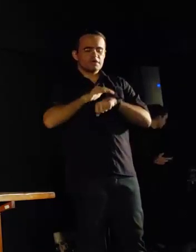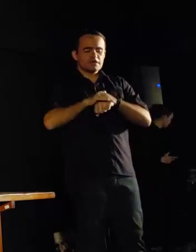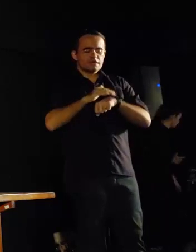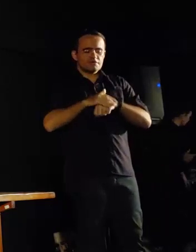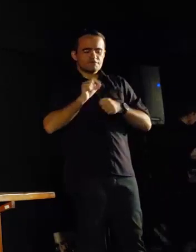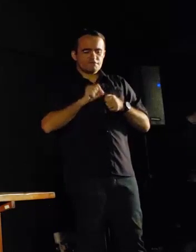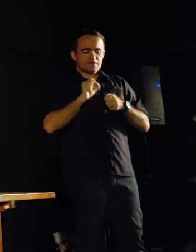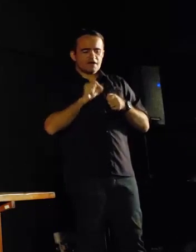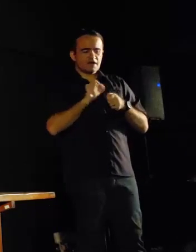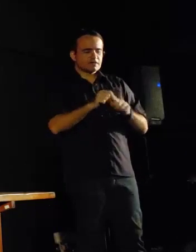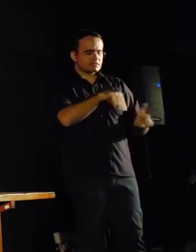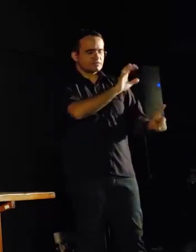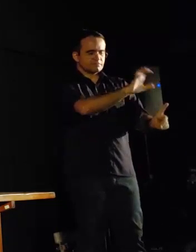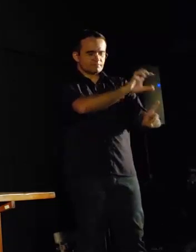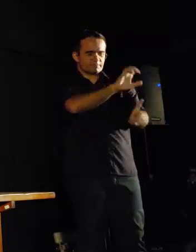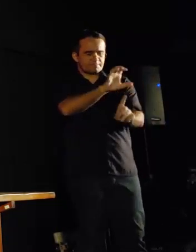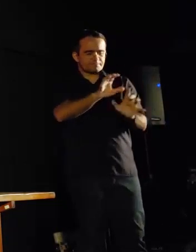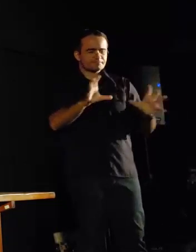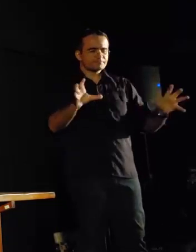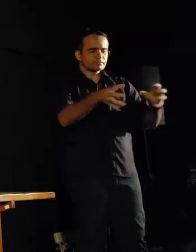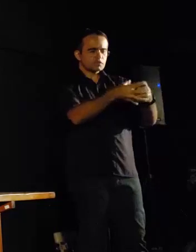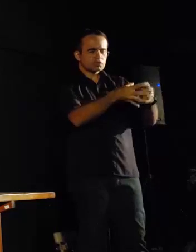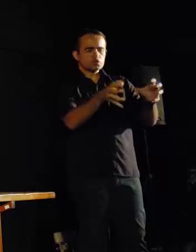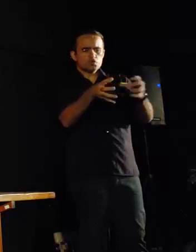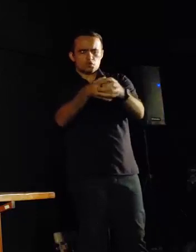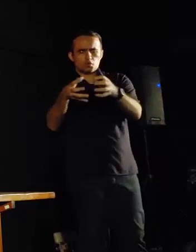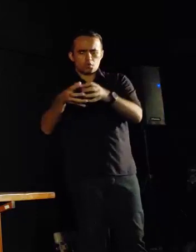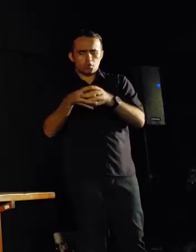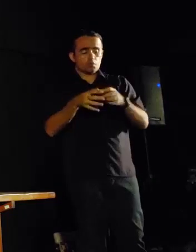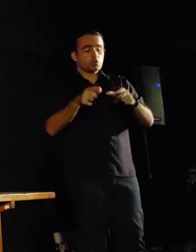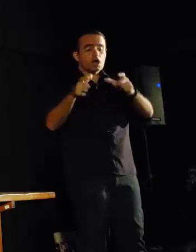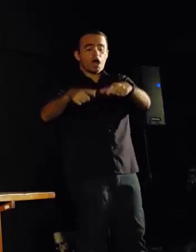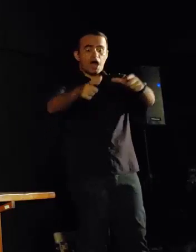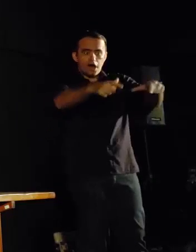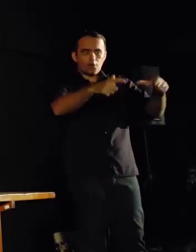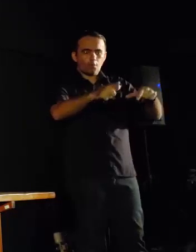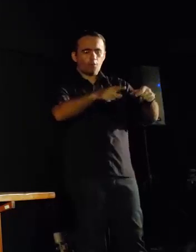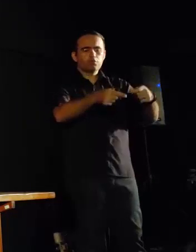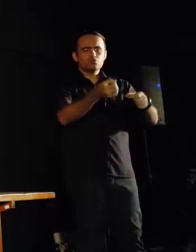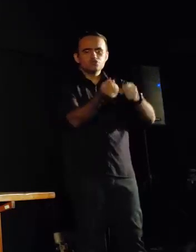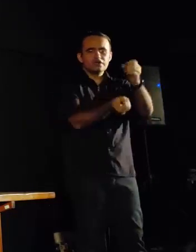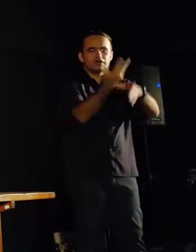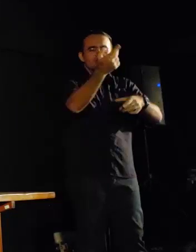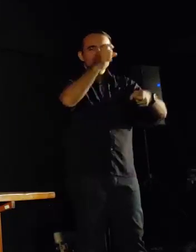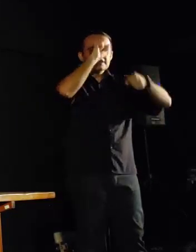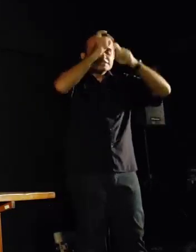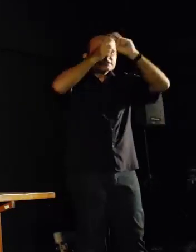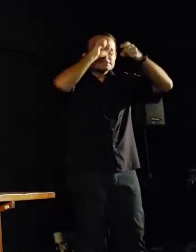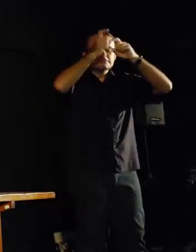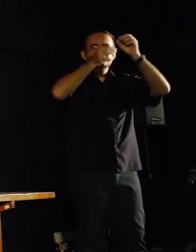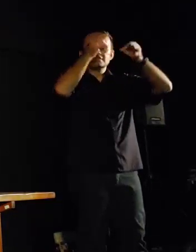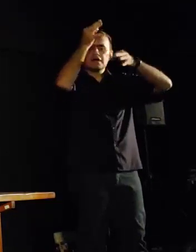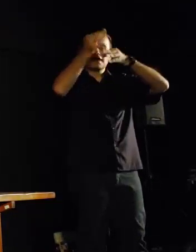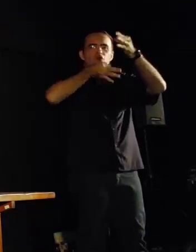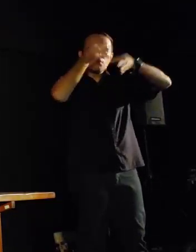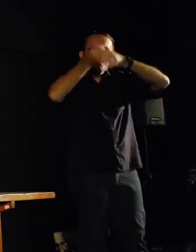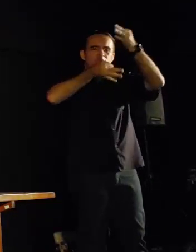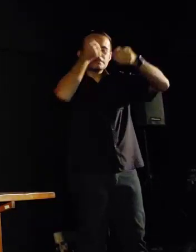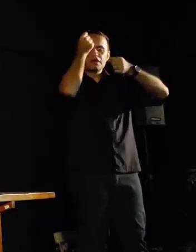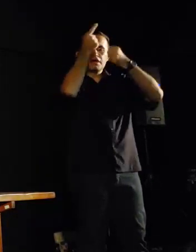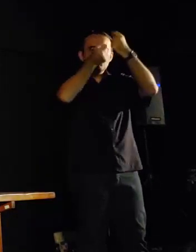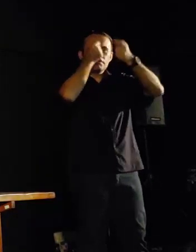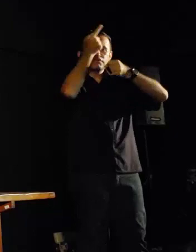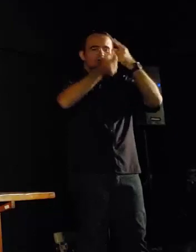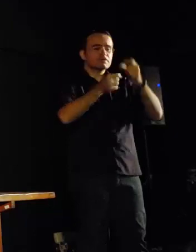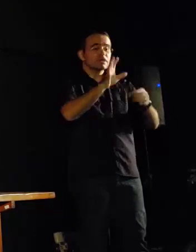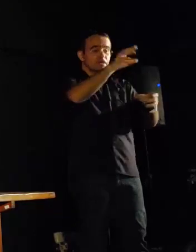os setores de produção de saber, de conhecimento, viram setores de desenvolvimento de crítica, de autorreflexão da